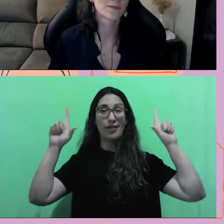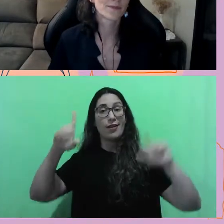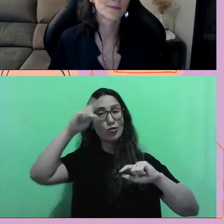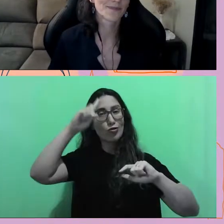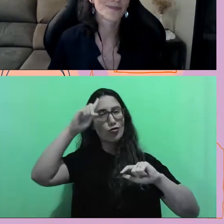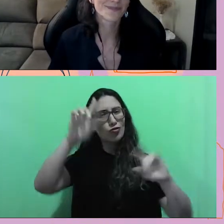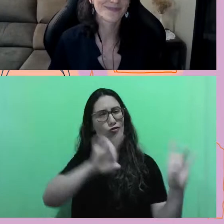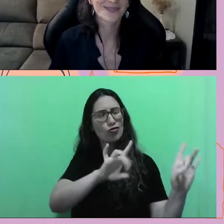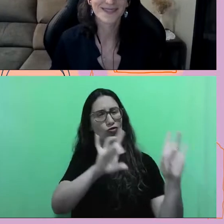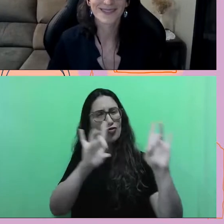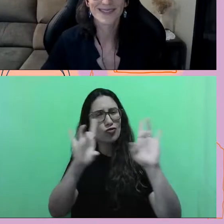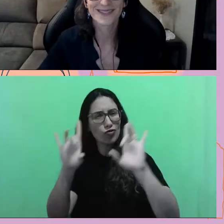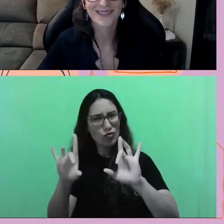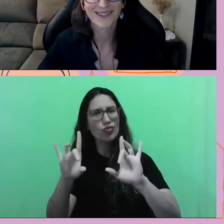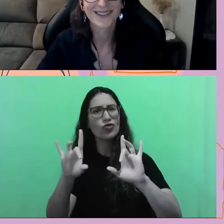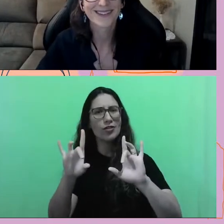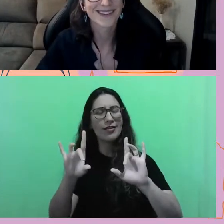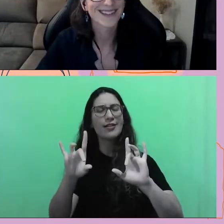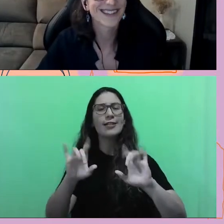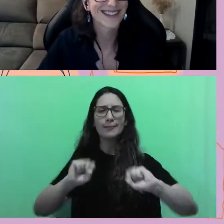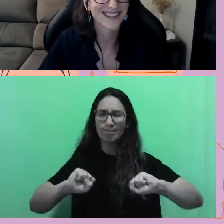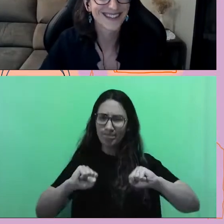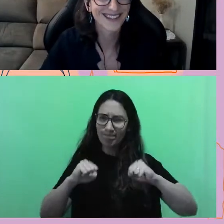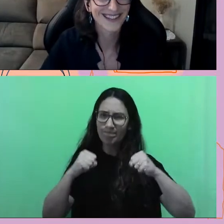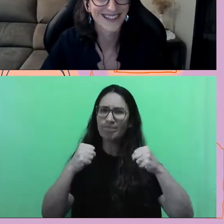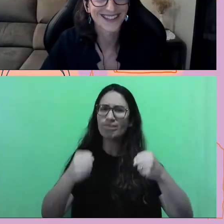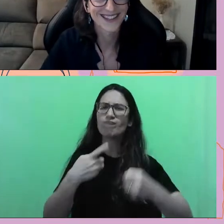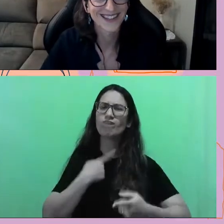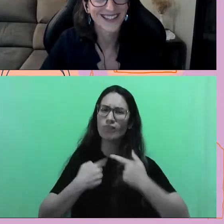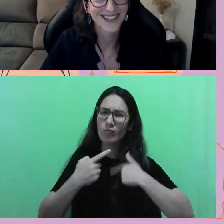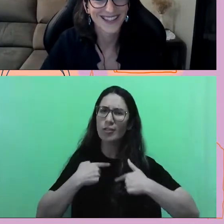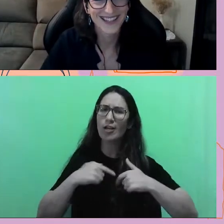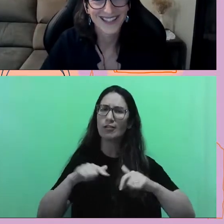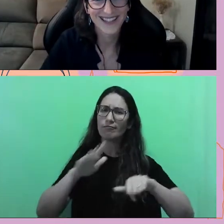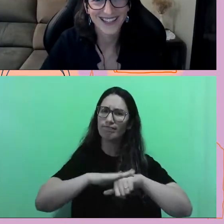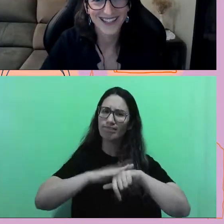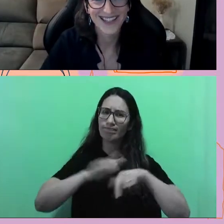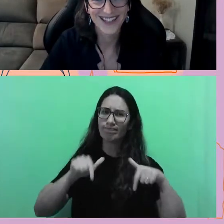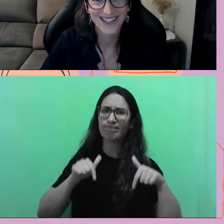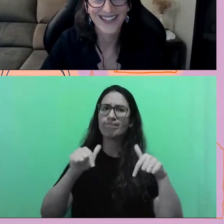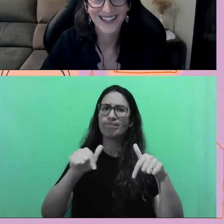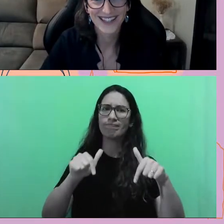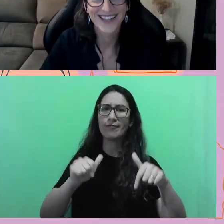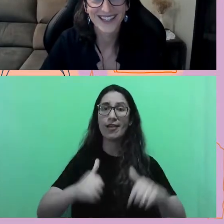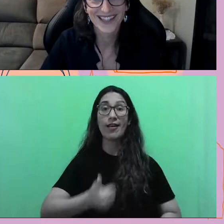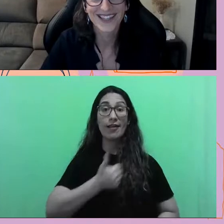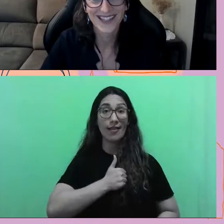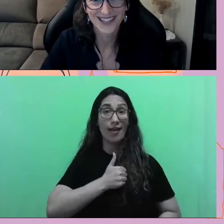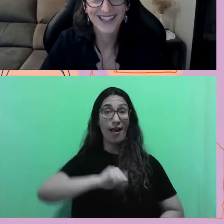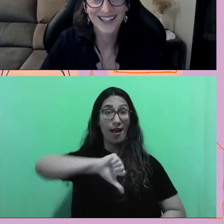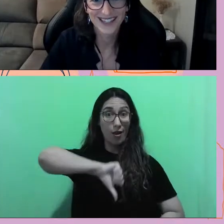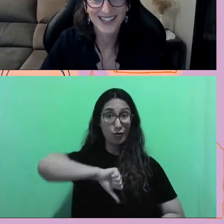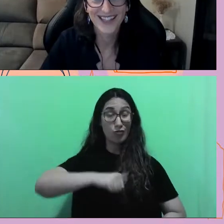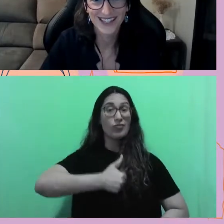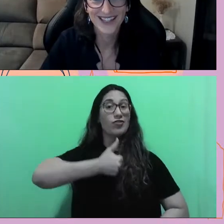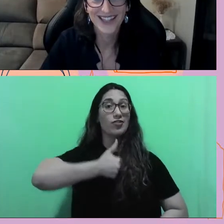mesmo que esse pé direito seja o esquerdo, né? E manter a autoestima lá em cima, né? E no final da tarde, né, Jaci?